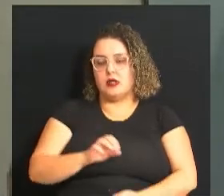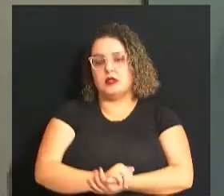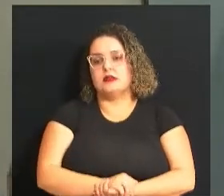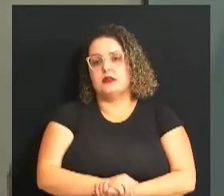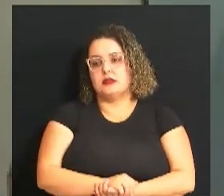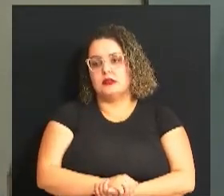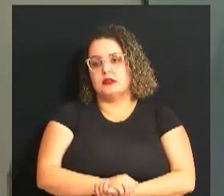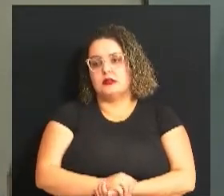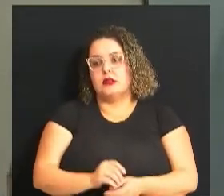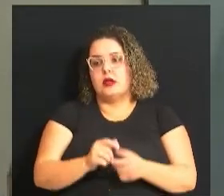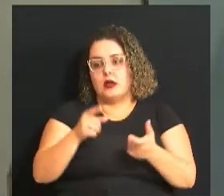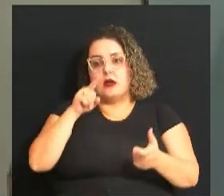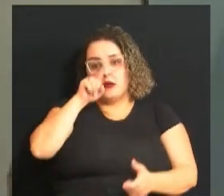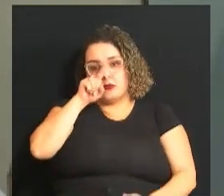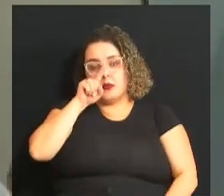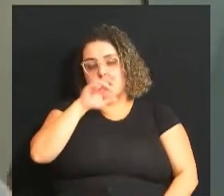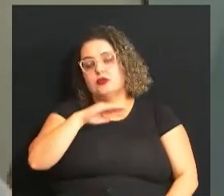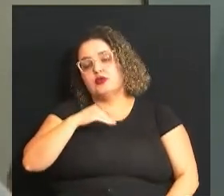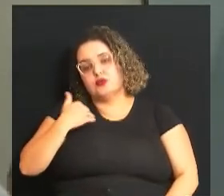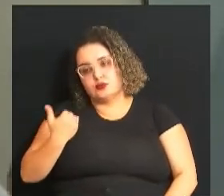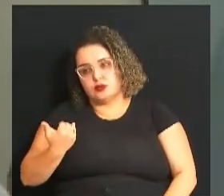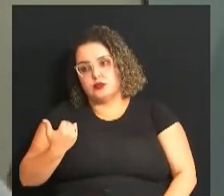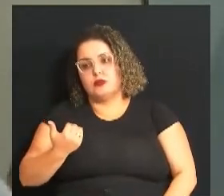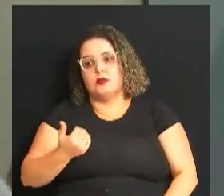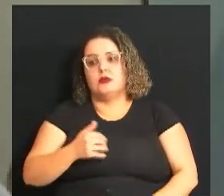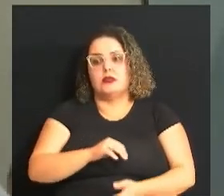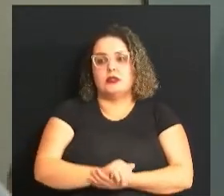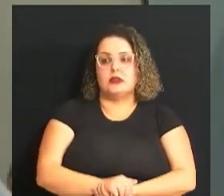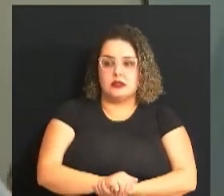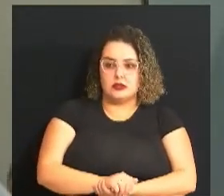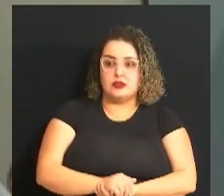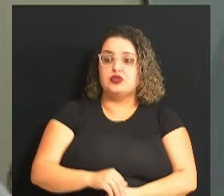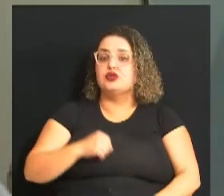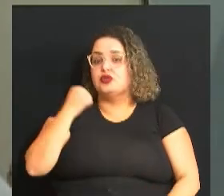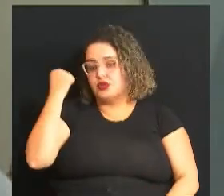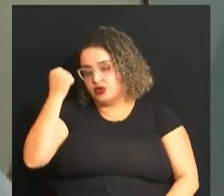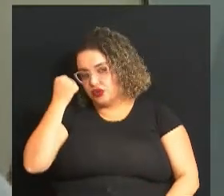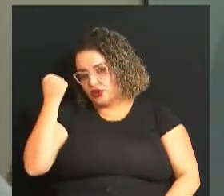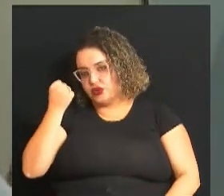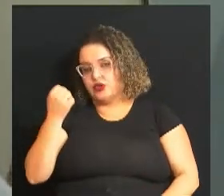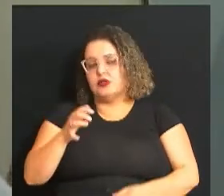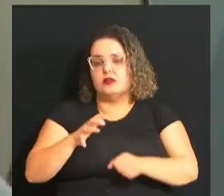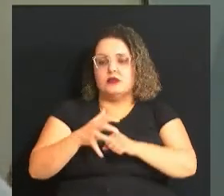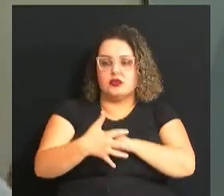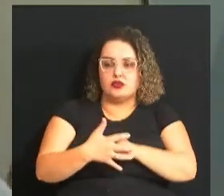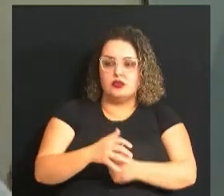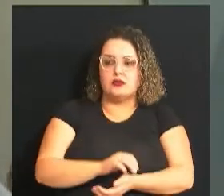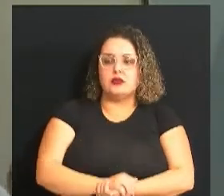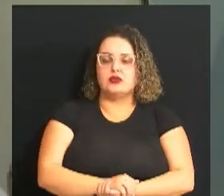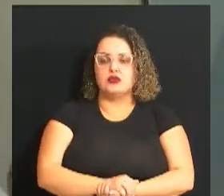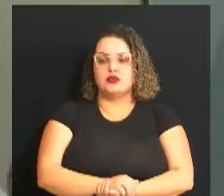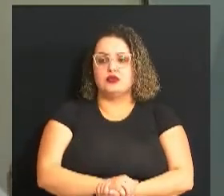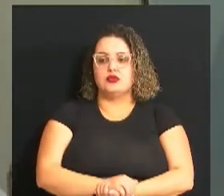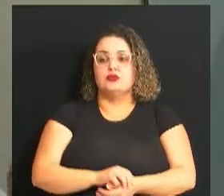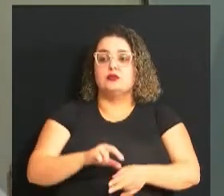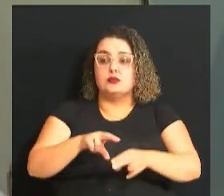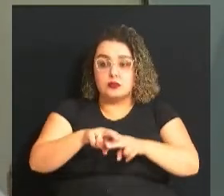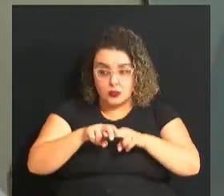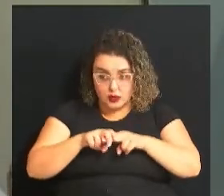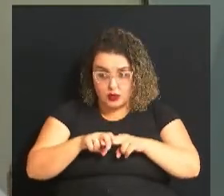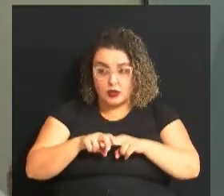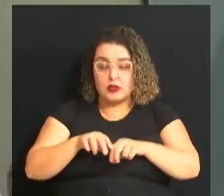risco de mortalidade, de formas graves de COVID. Por isso que os pacientes que têm